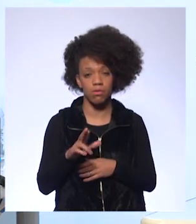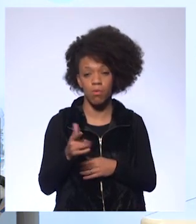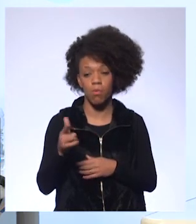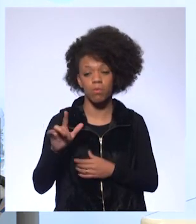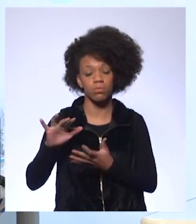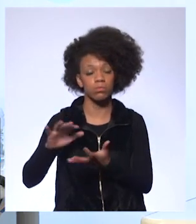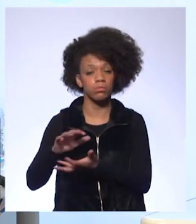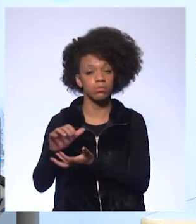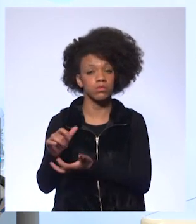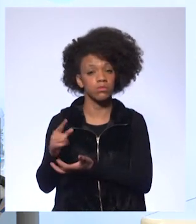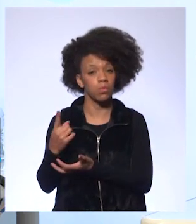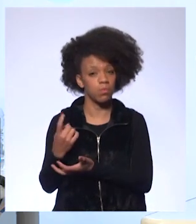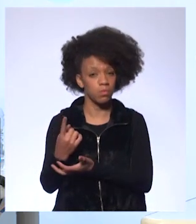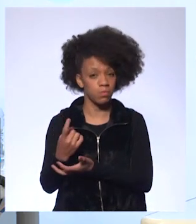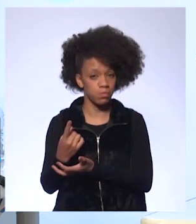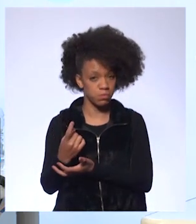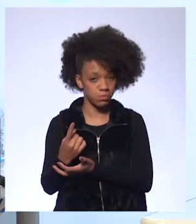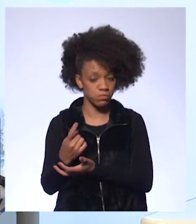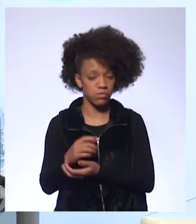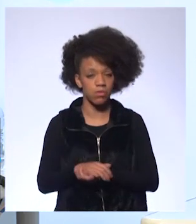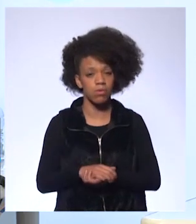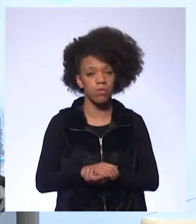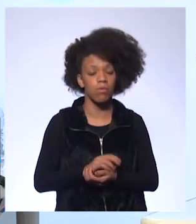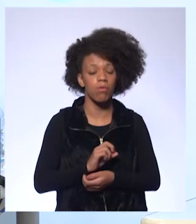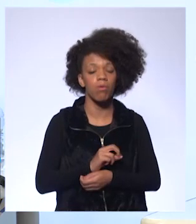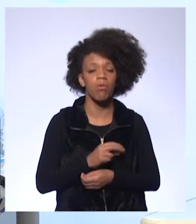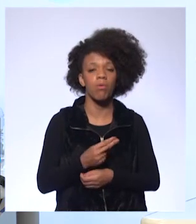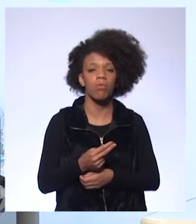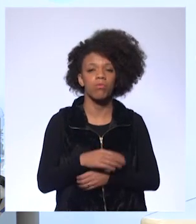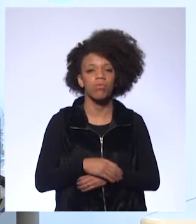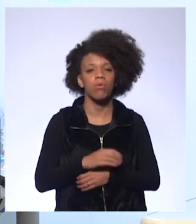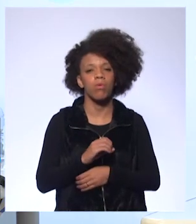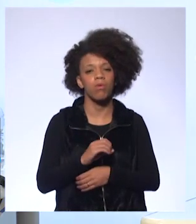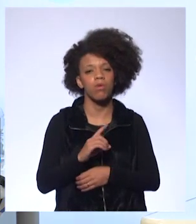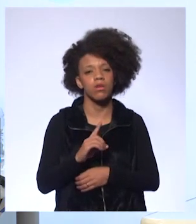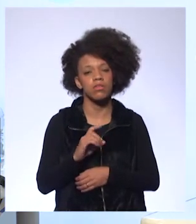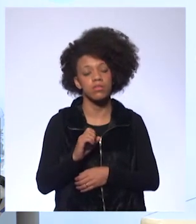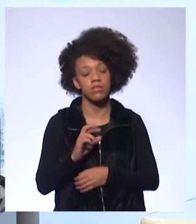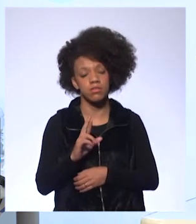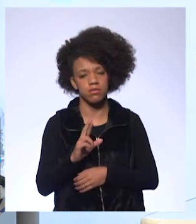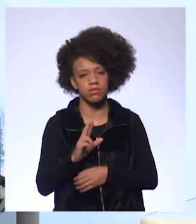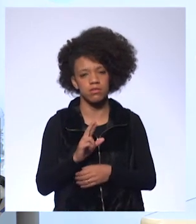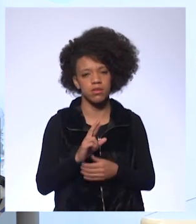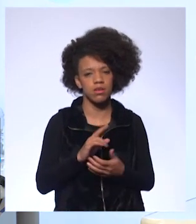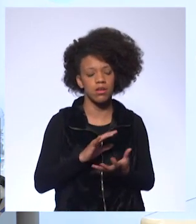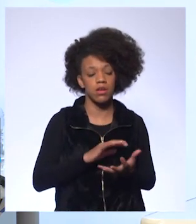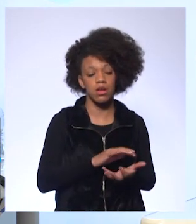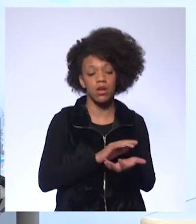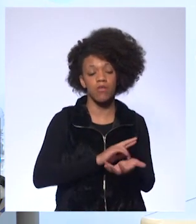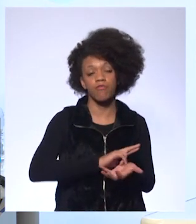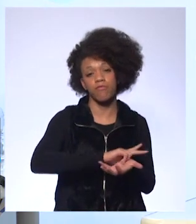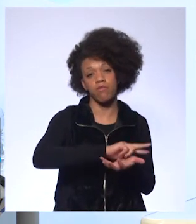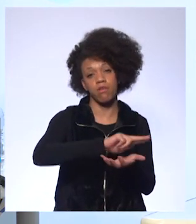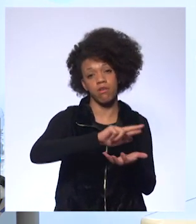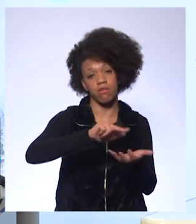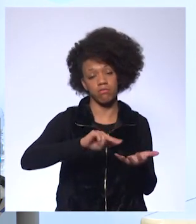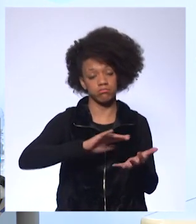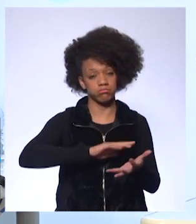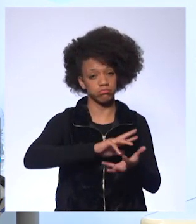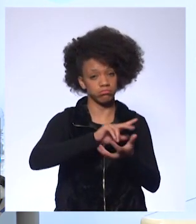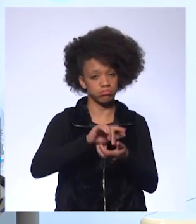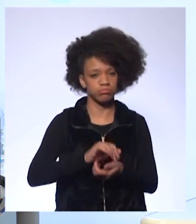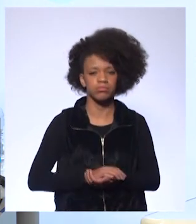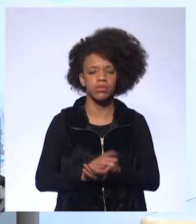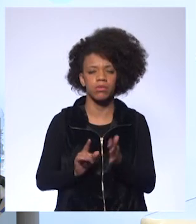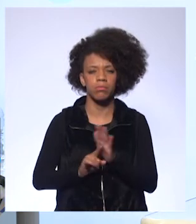planeta Ou é outro planeta você fala other planets outros planetas da tem que tomar muito cuidado com isso então vou